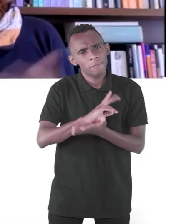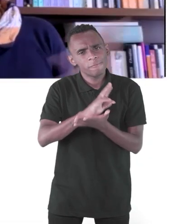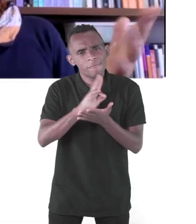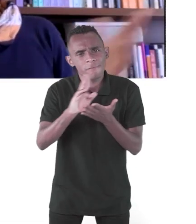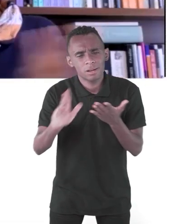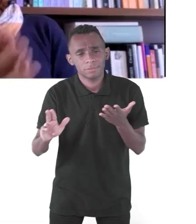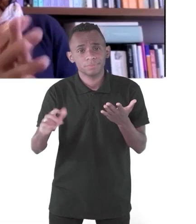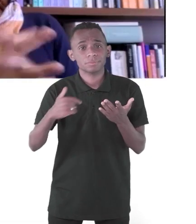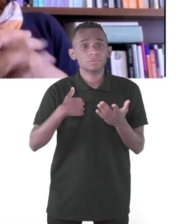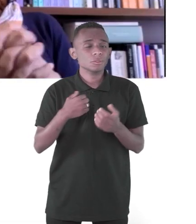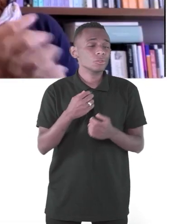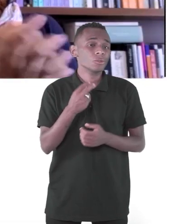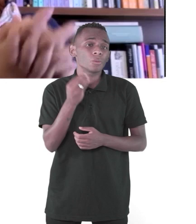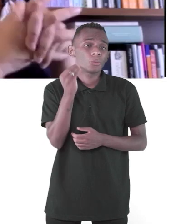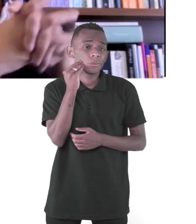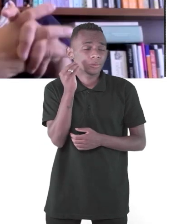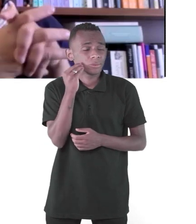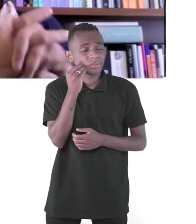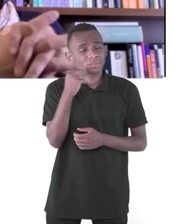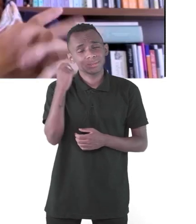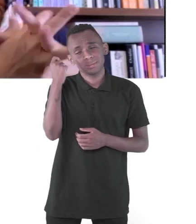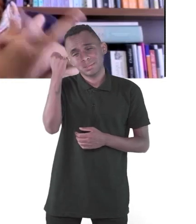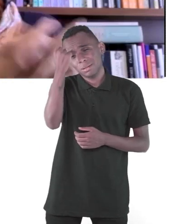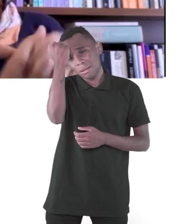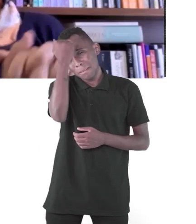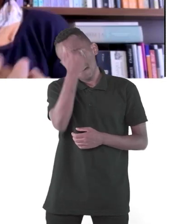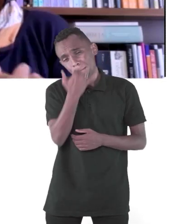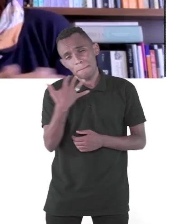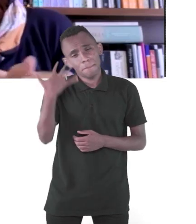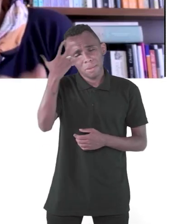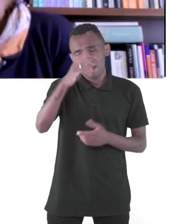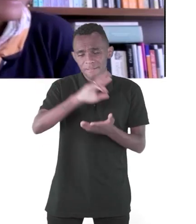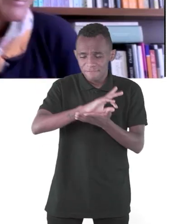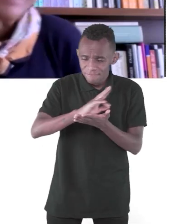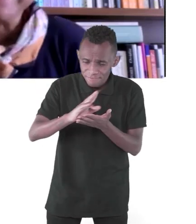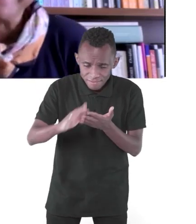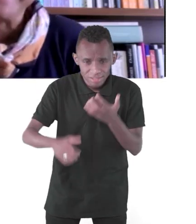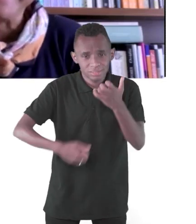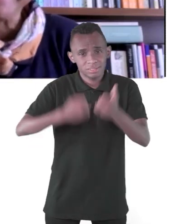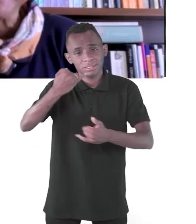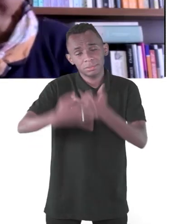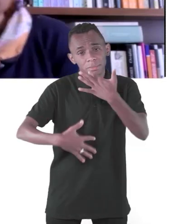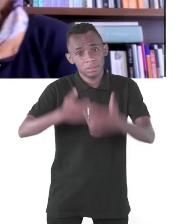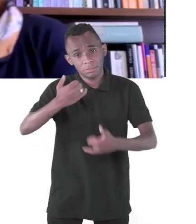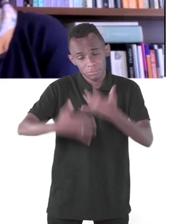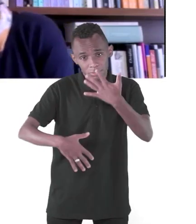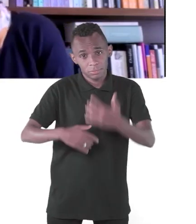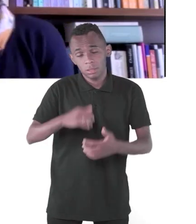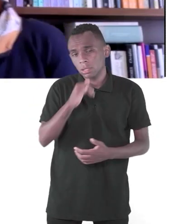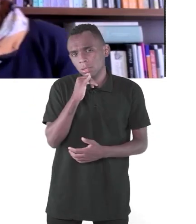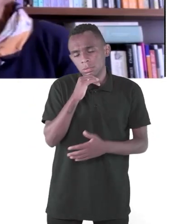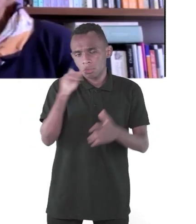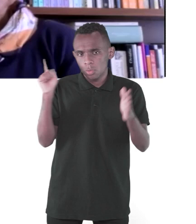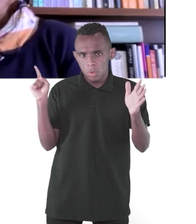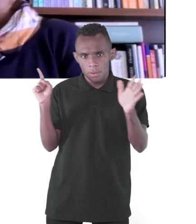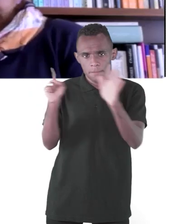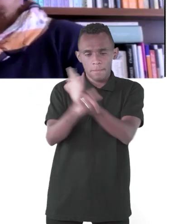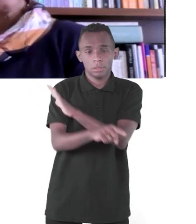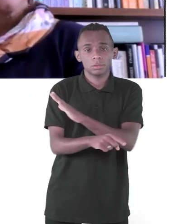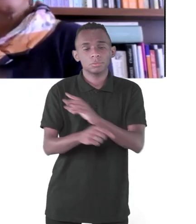assim, eu poderia ficar aqui muitas horas falando sobre isso. Não, mas eu quero que você fique. Por exemplo, uma